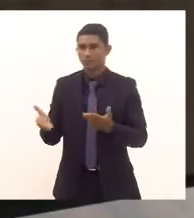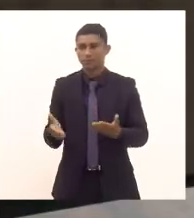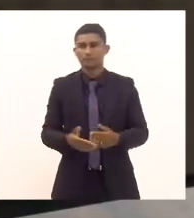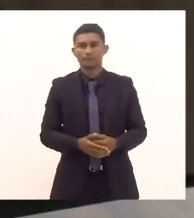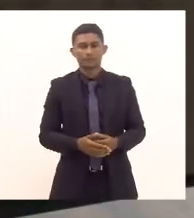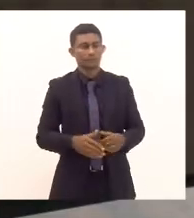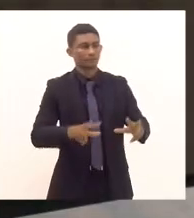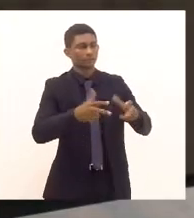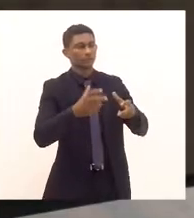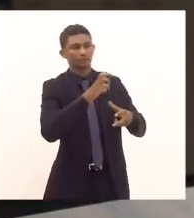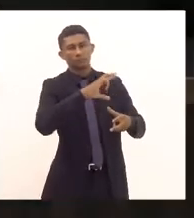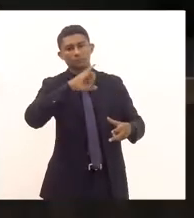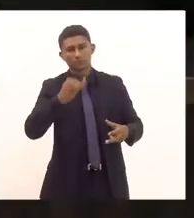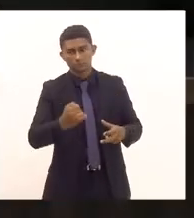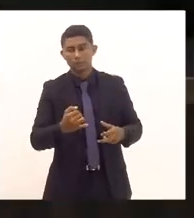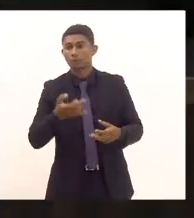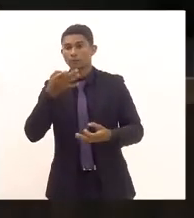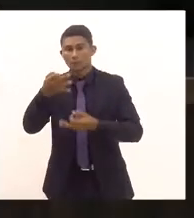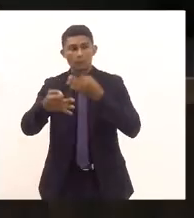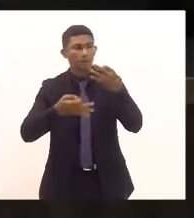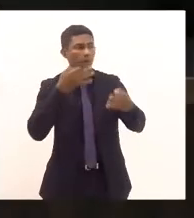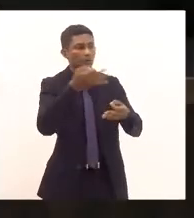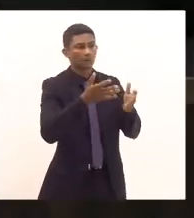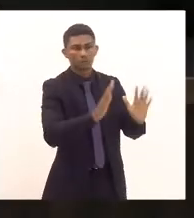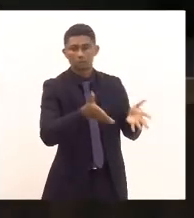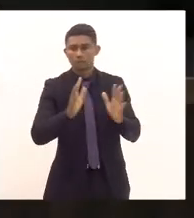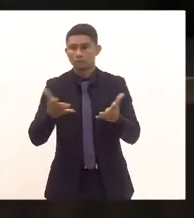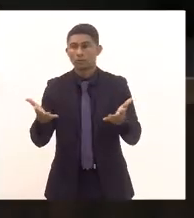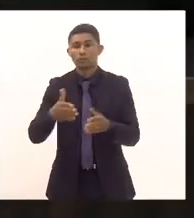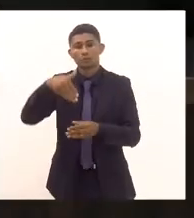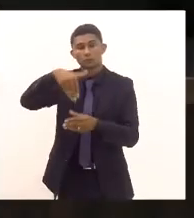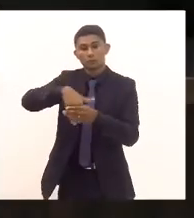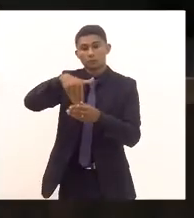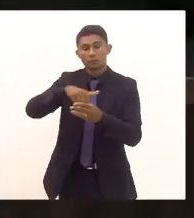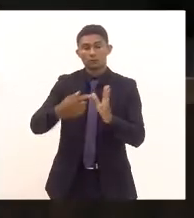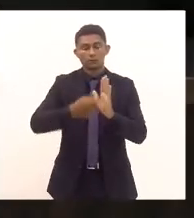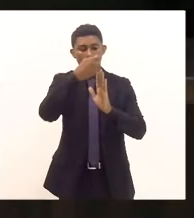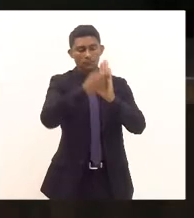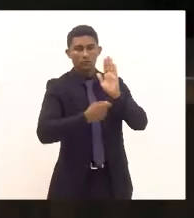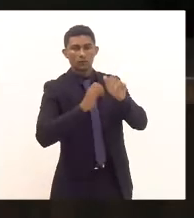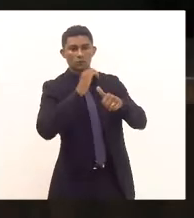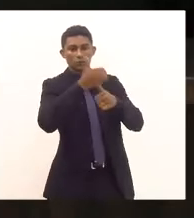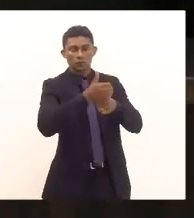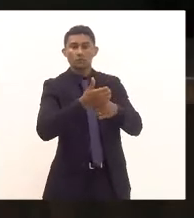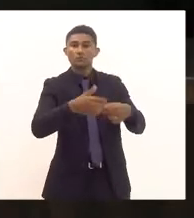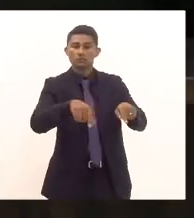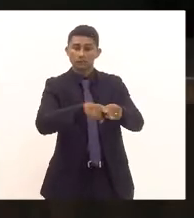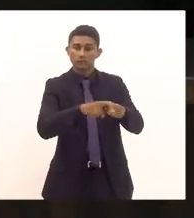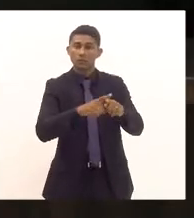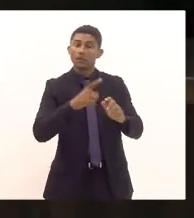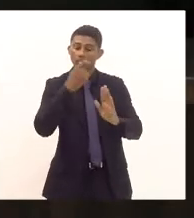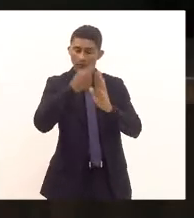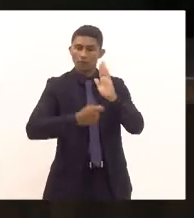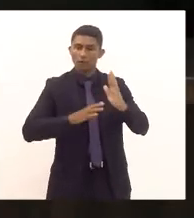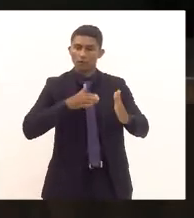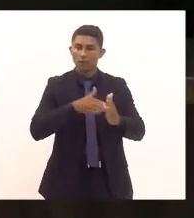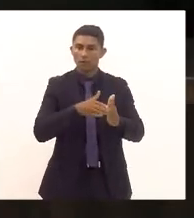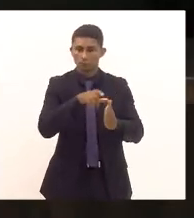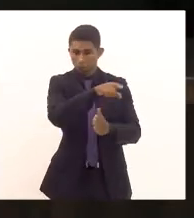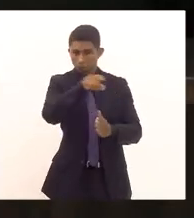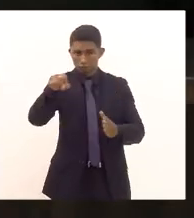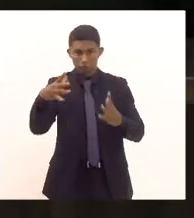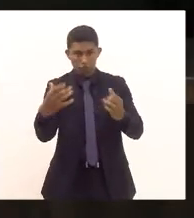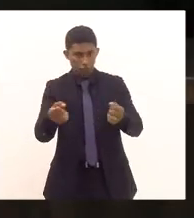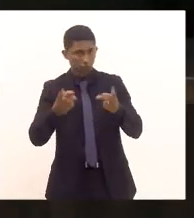acompanha Seu Jorge os pareceres emitidos em votação do substitutivo conforme o final de redação se os que aprovam